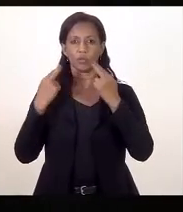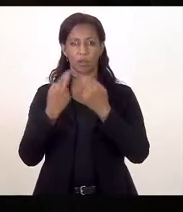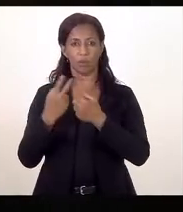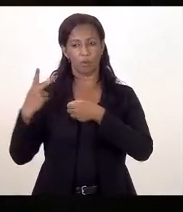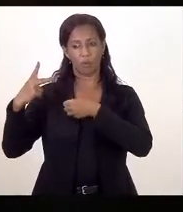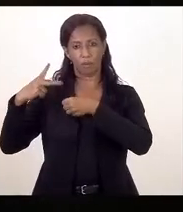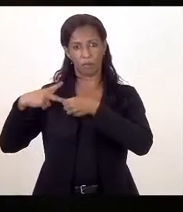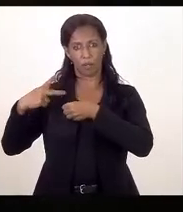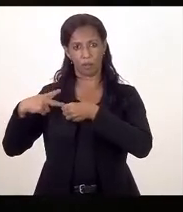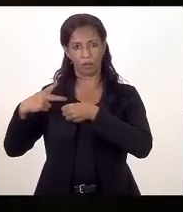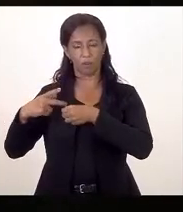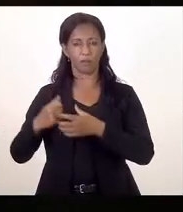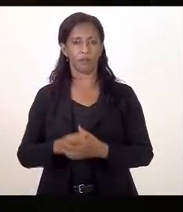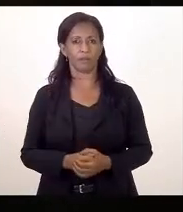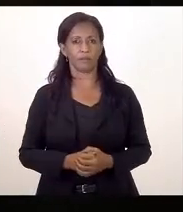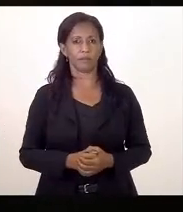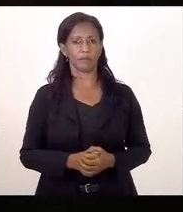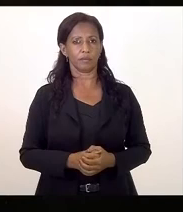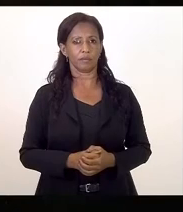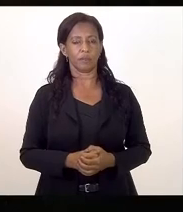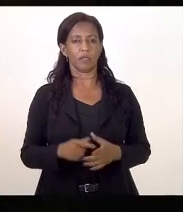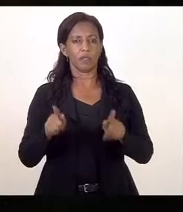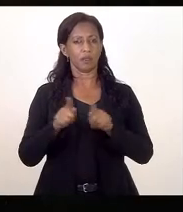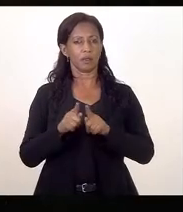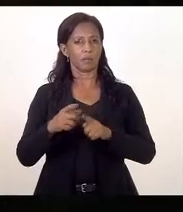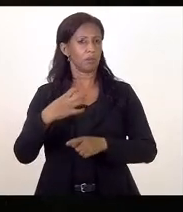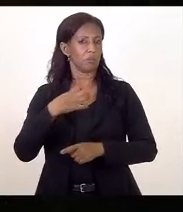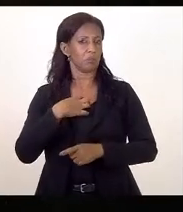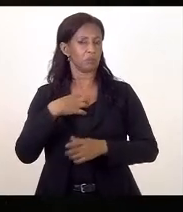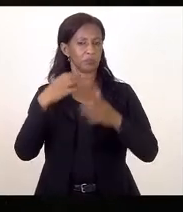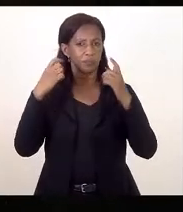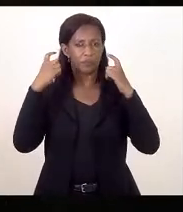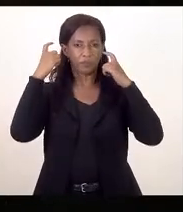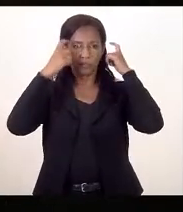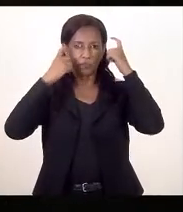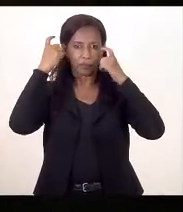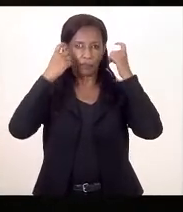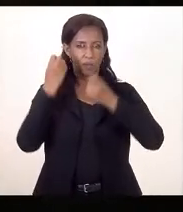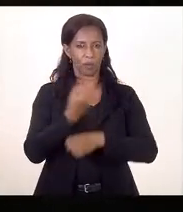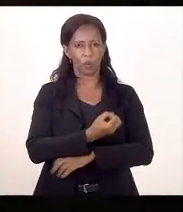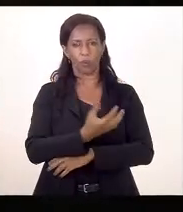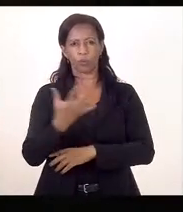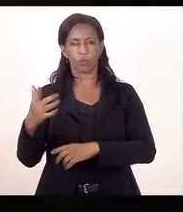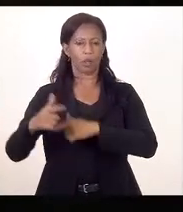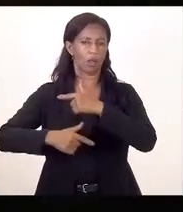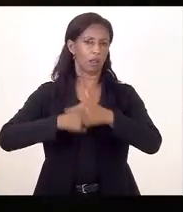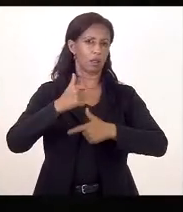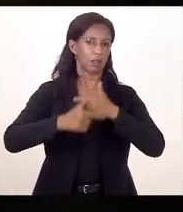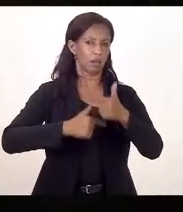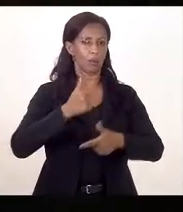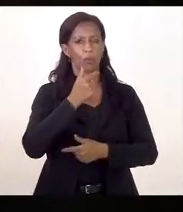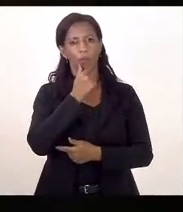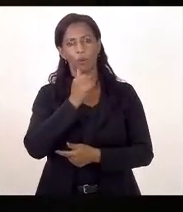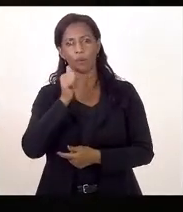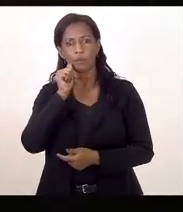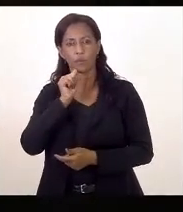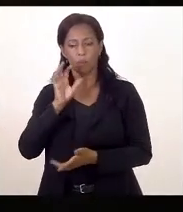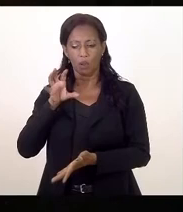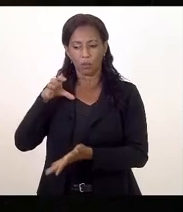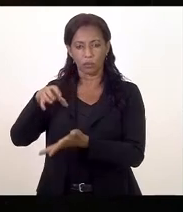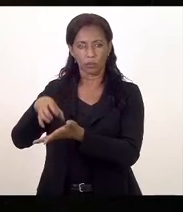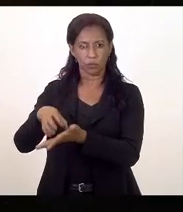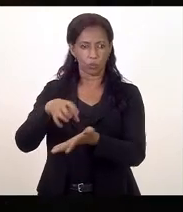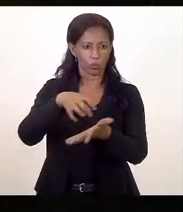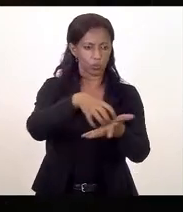Petrobras, e externando a preocupação com os milhares de trabalhadores e trabalhadoras do setor,